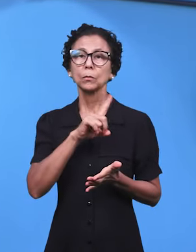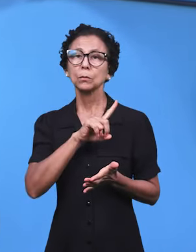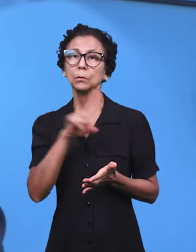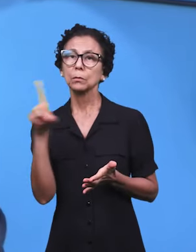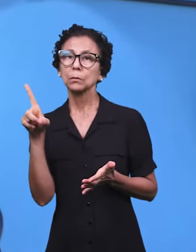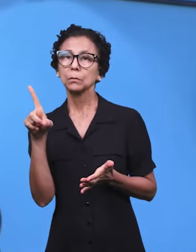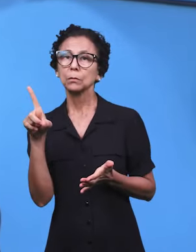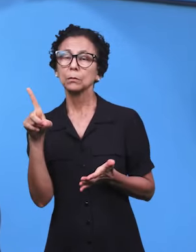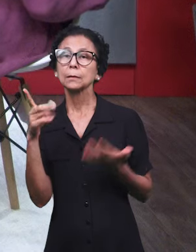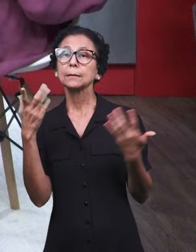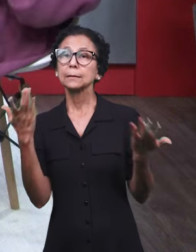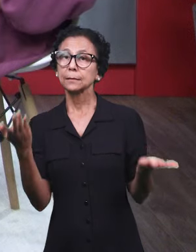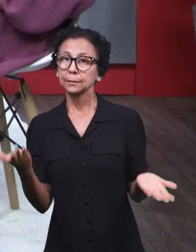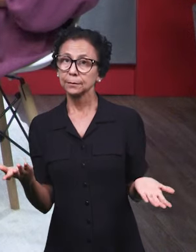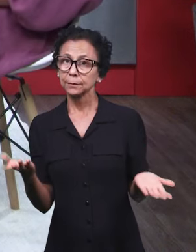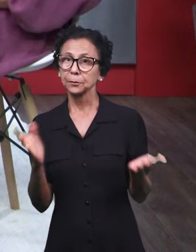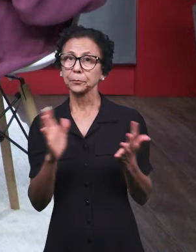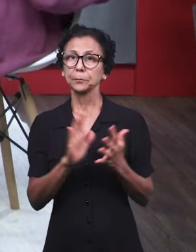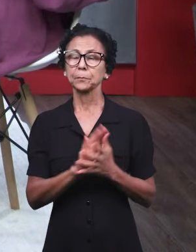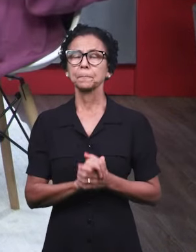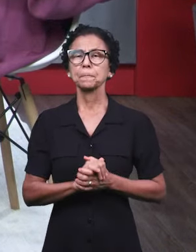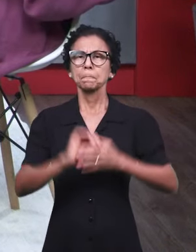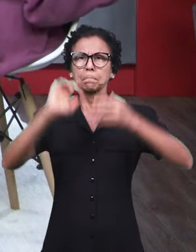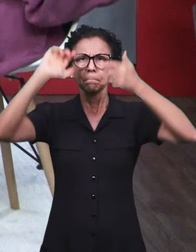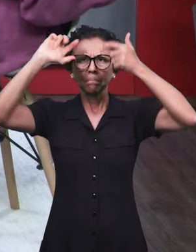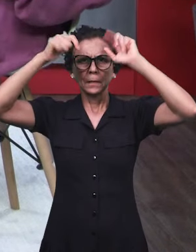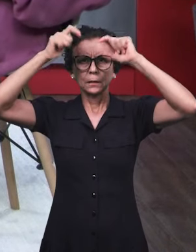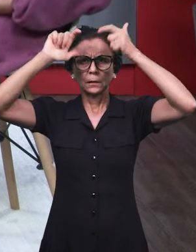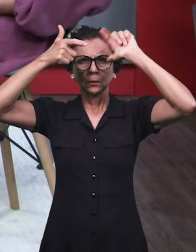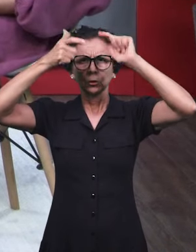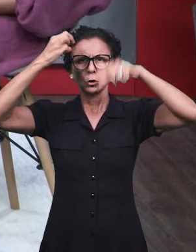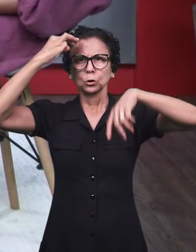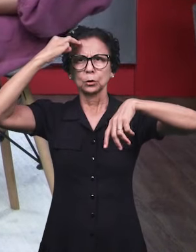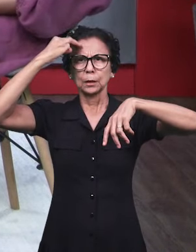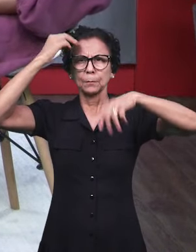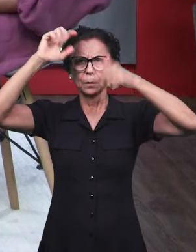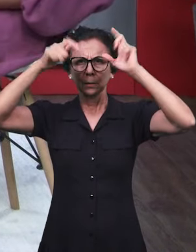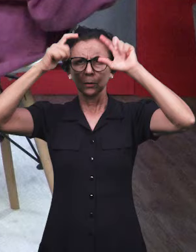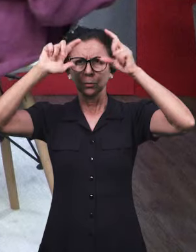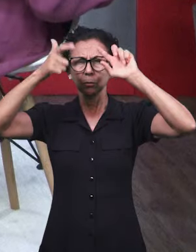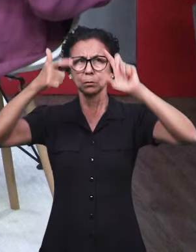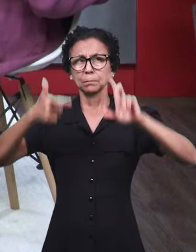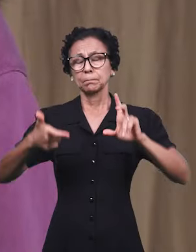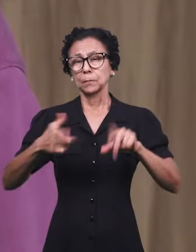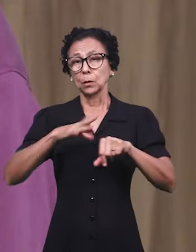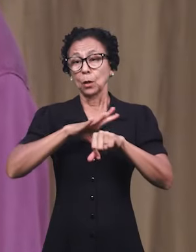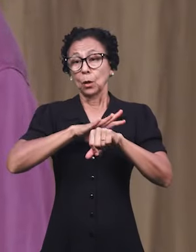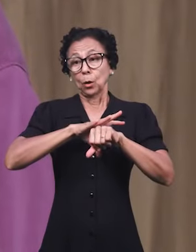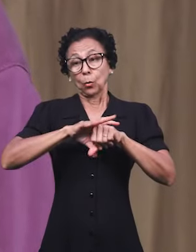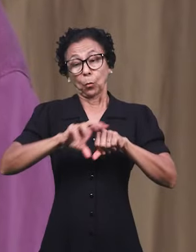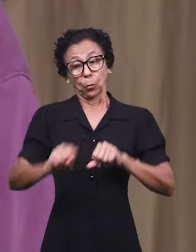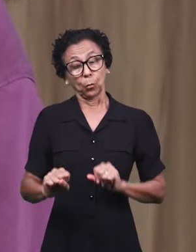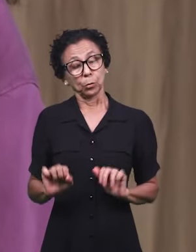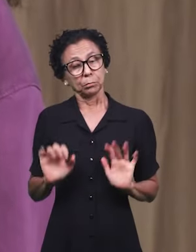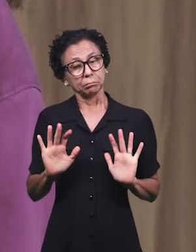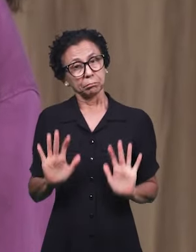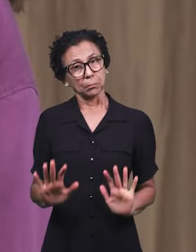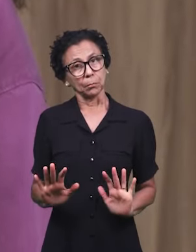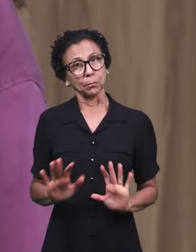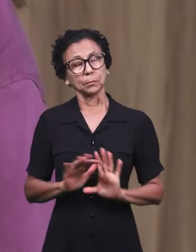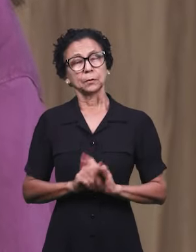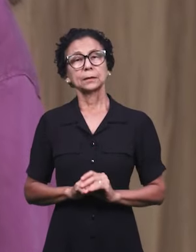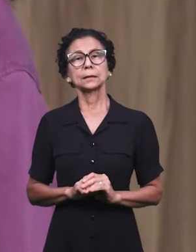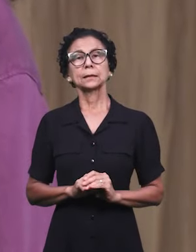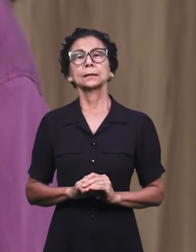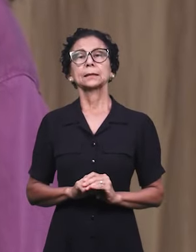não? Então, quando nós falamos sobre transtornos mentais, né, a gente não fala sobre cura exatamente. Nós